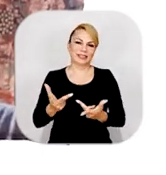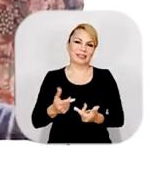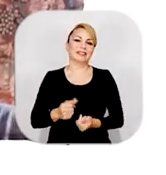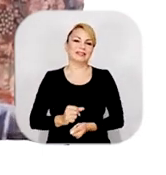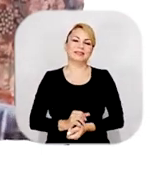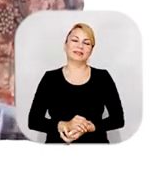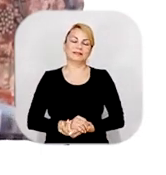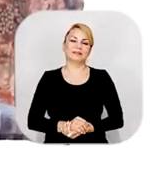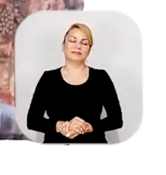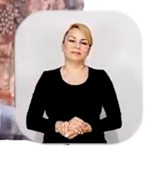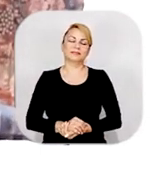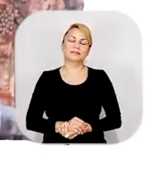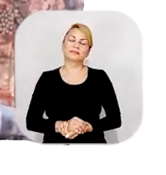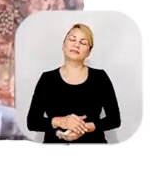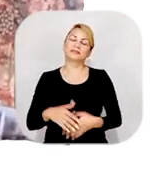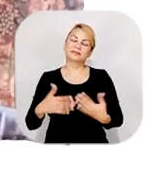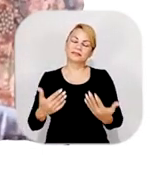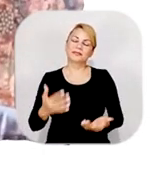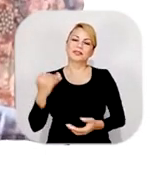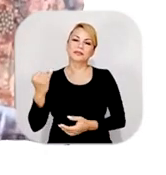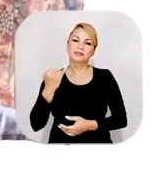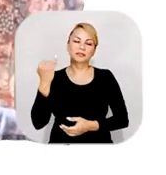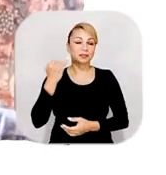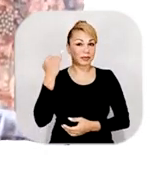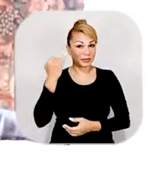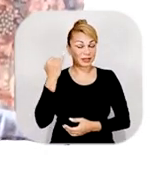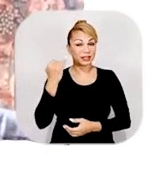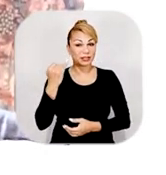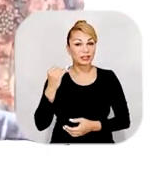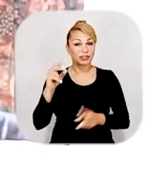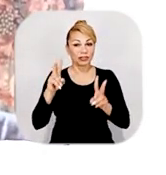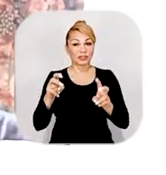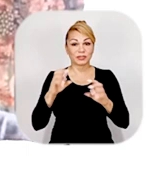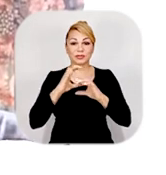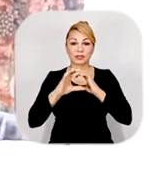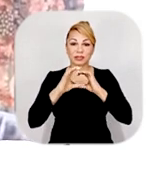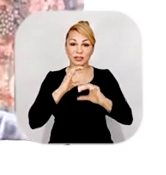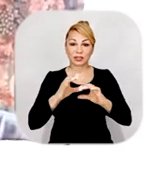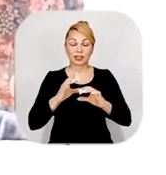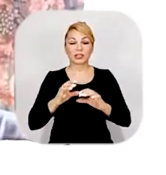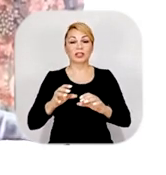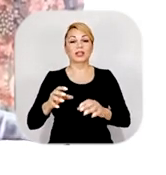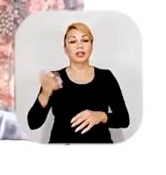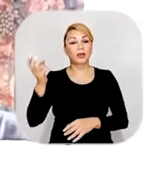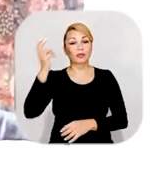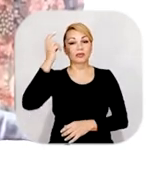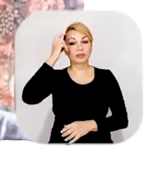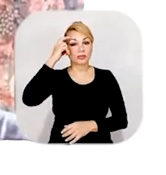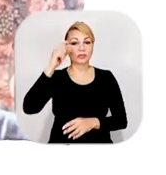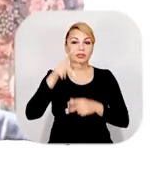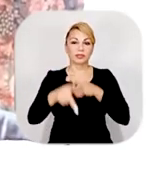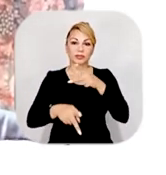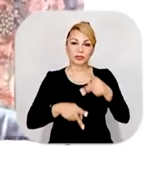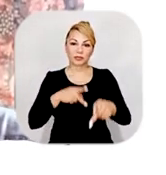A importância é muito grande dessas músicas, especialmente para a cultura dos povos indígenas.